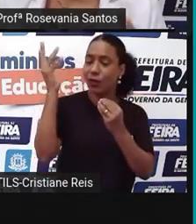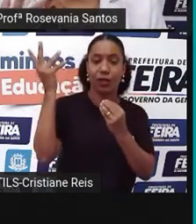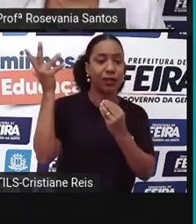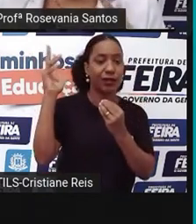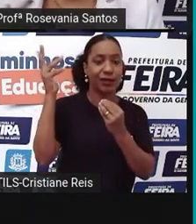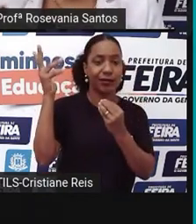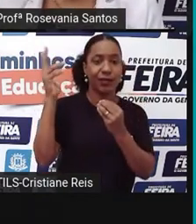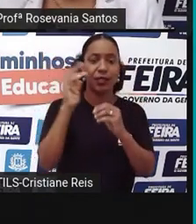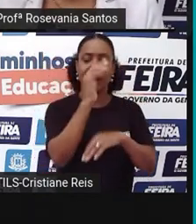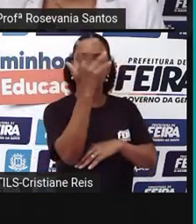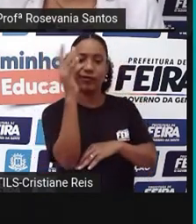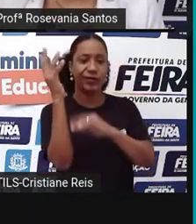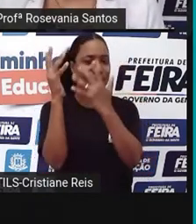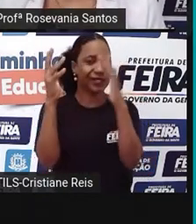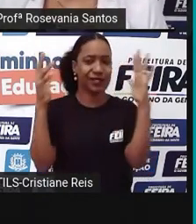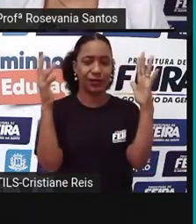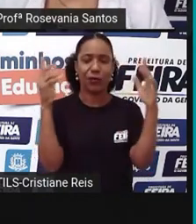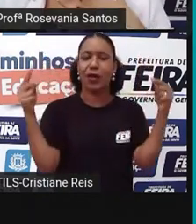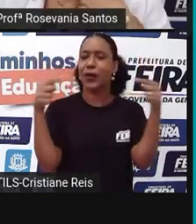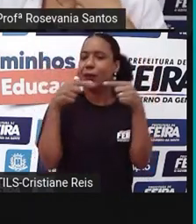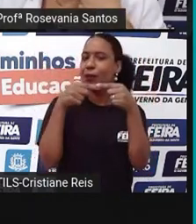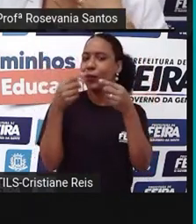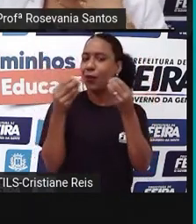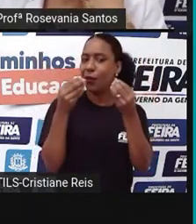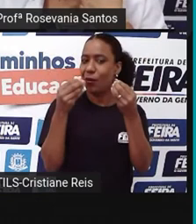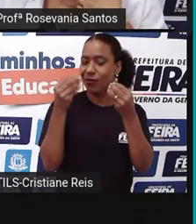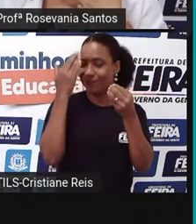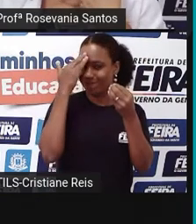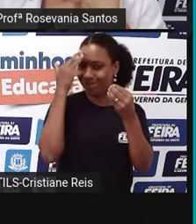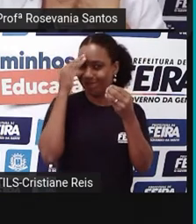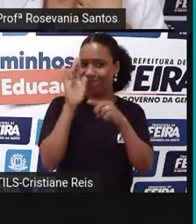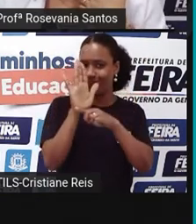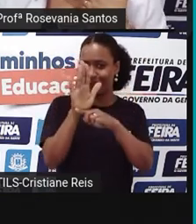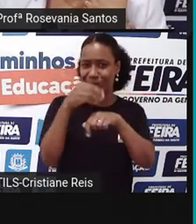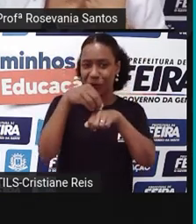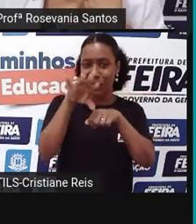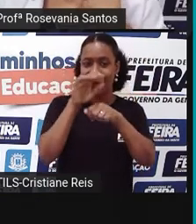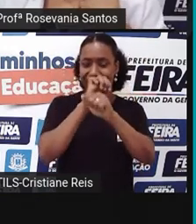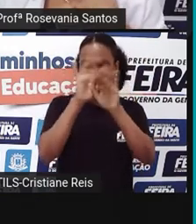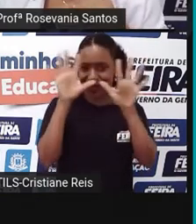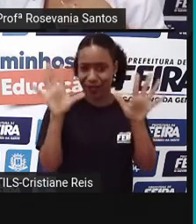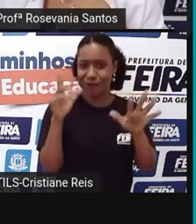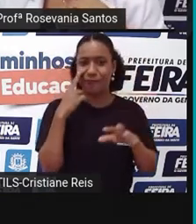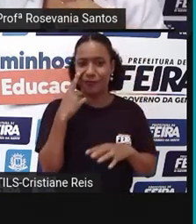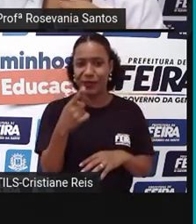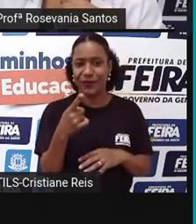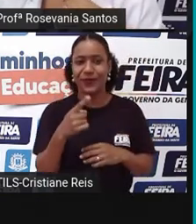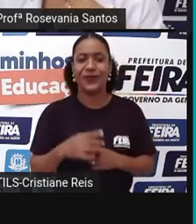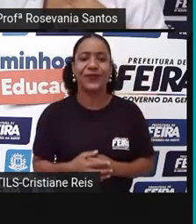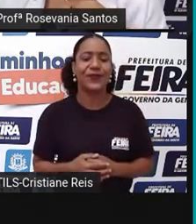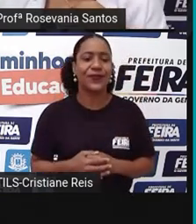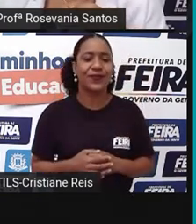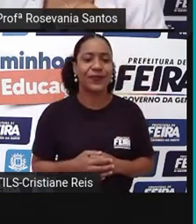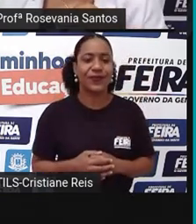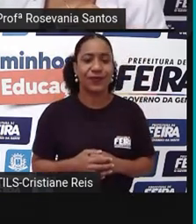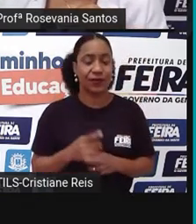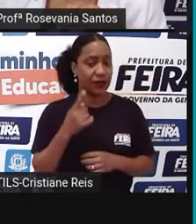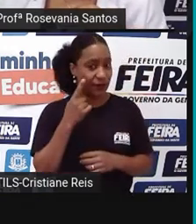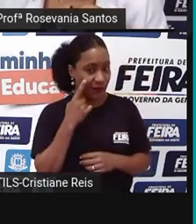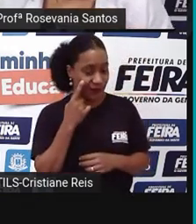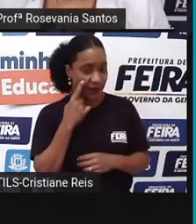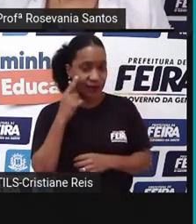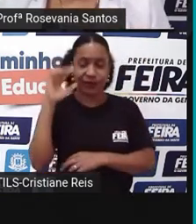ajuda mais para a gente entender, né? O que que a gente tem a nível de clima? Essa região, a gente tem,